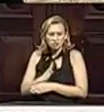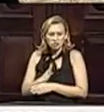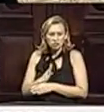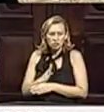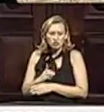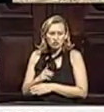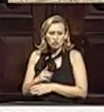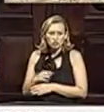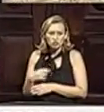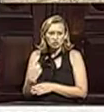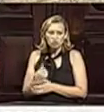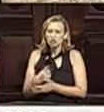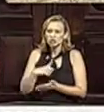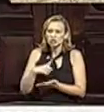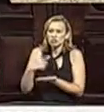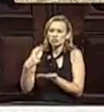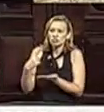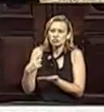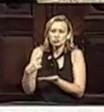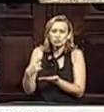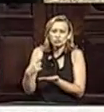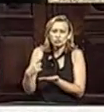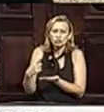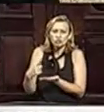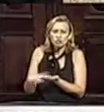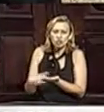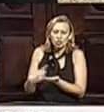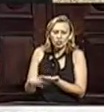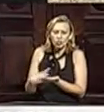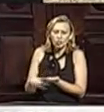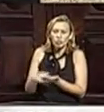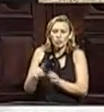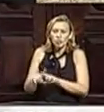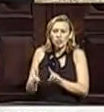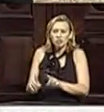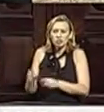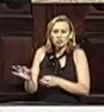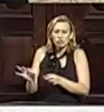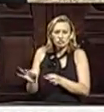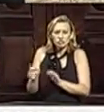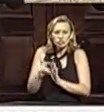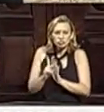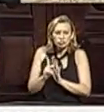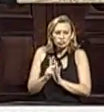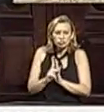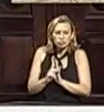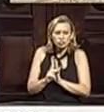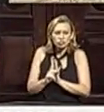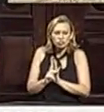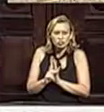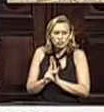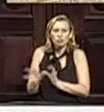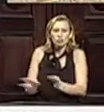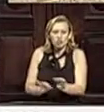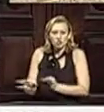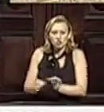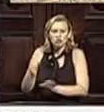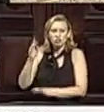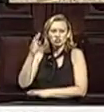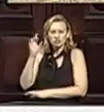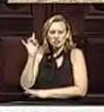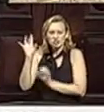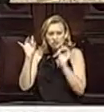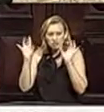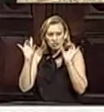acordo em boa parte disso. Só que sobre o seu projeto especial, Vossa Excelência trata ele e o